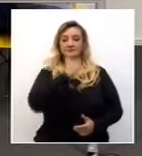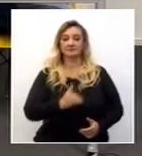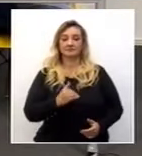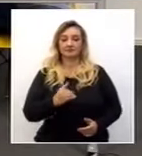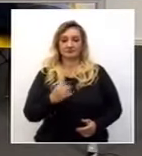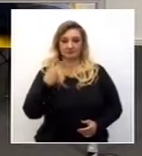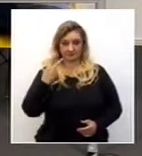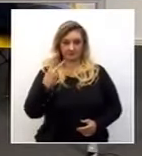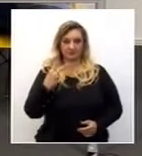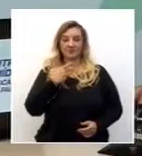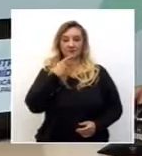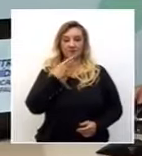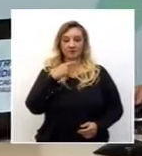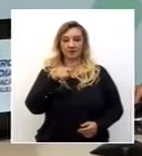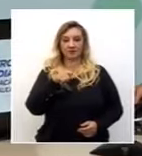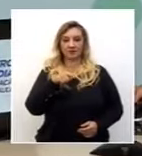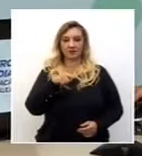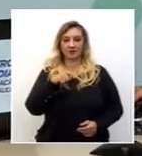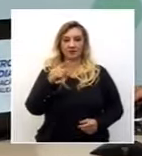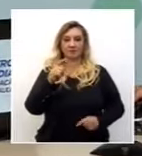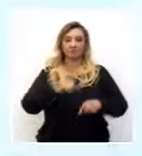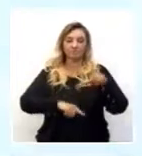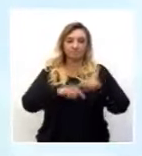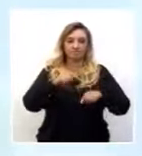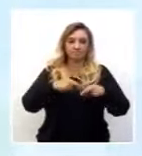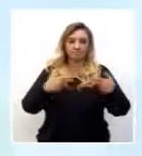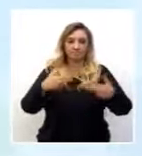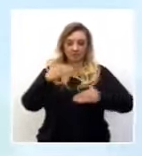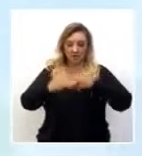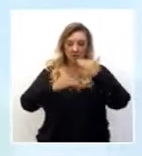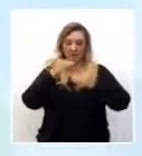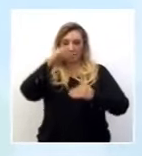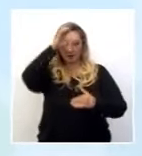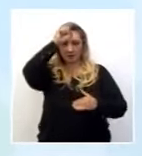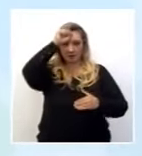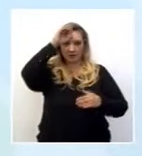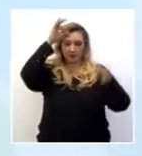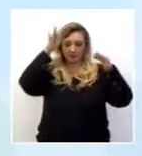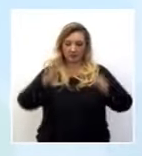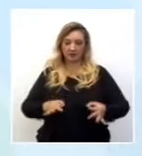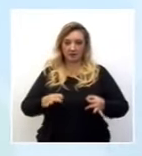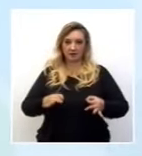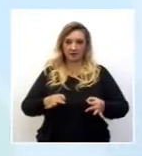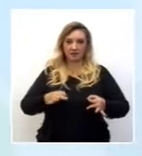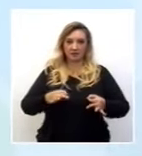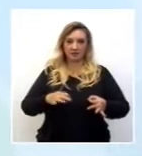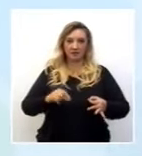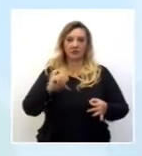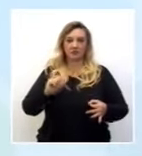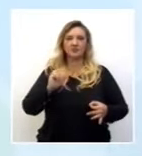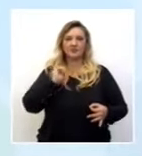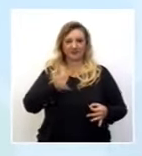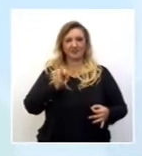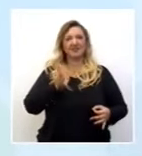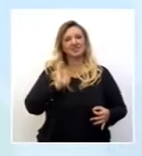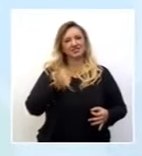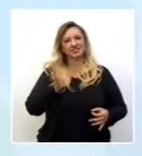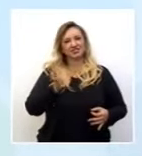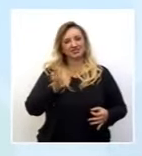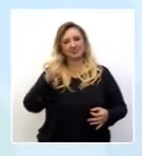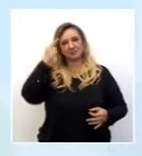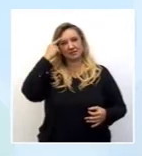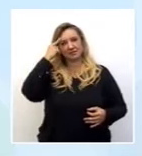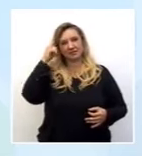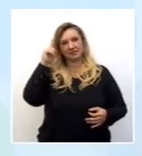você falou, né? Sim. Que é o Instrumentos para a Verificação do Avanço nas Aprendizagens de Forma Discursiva, né? Que você já comentou, né? Considerando